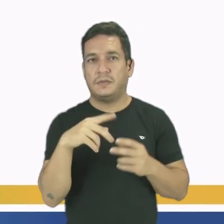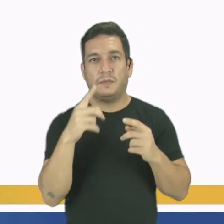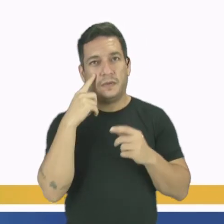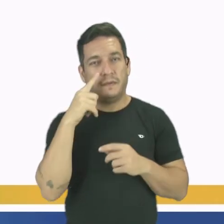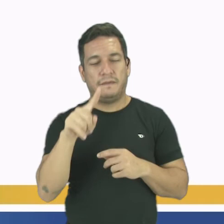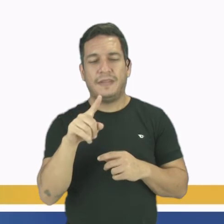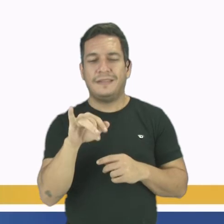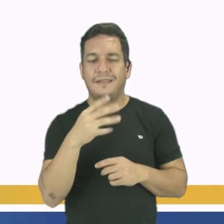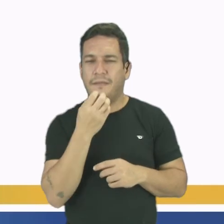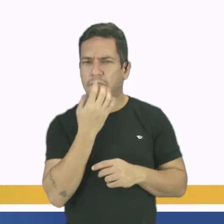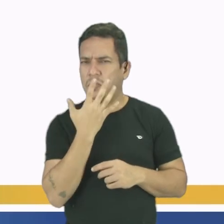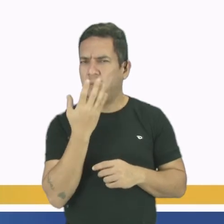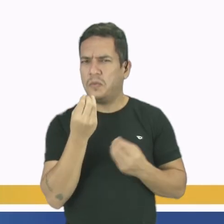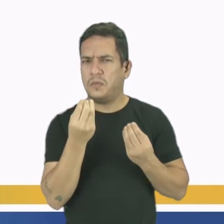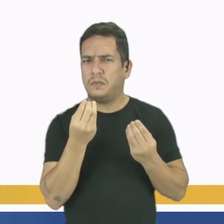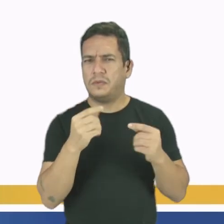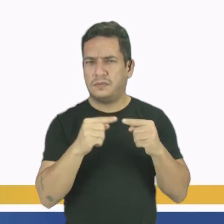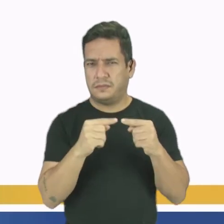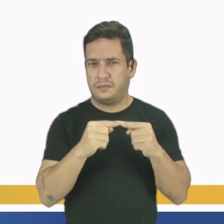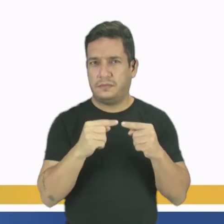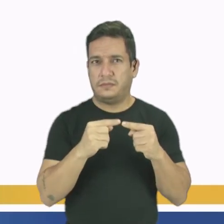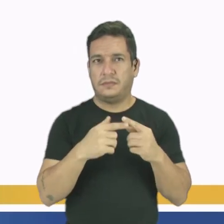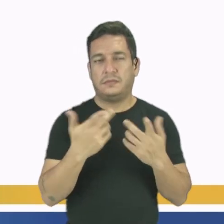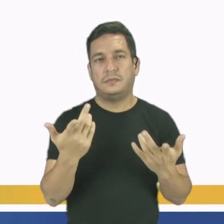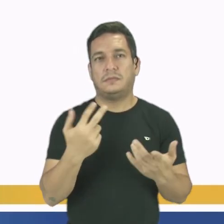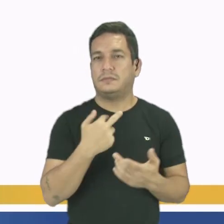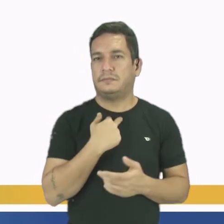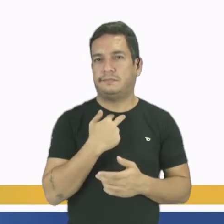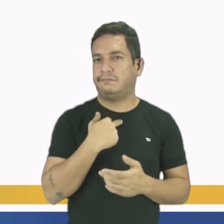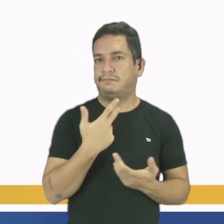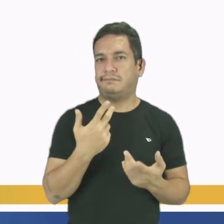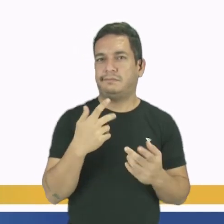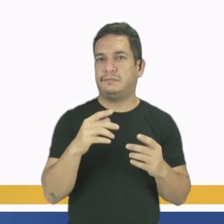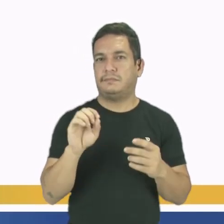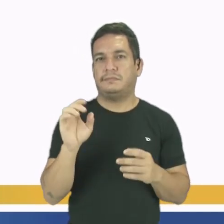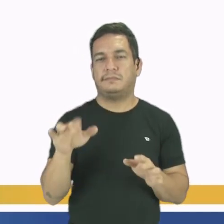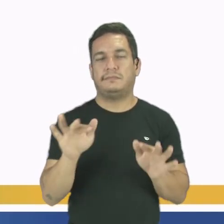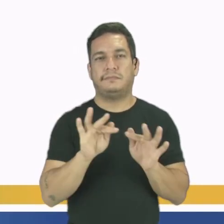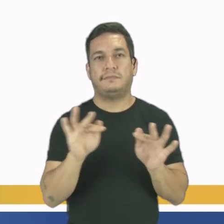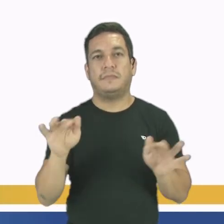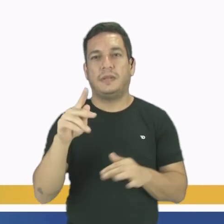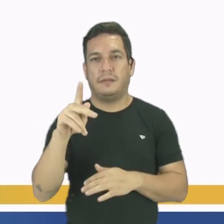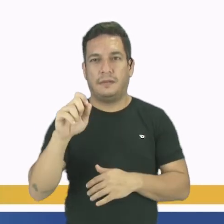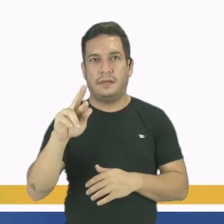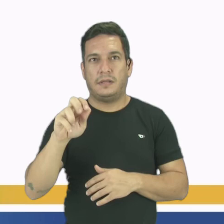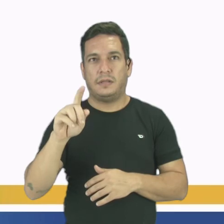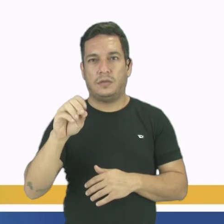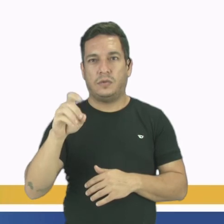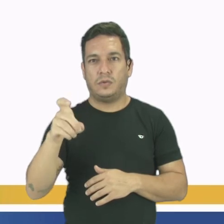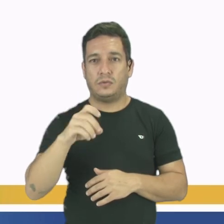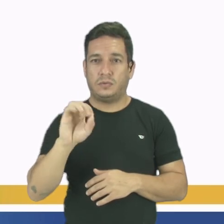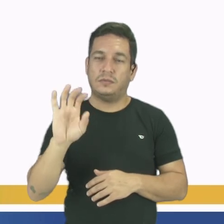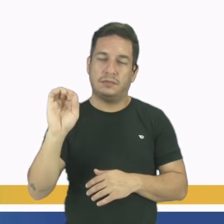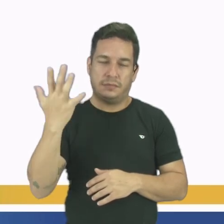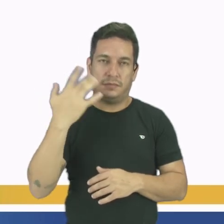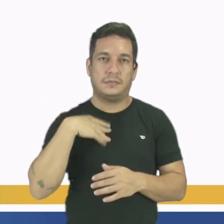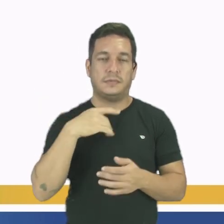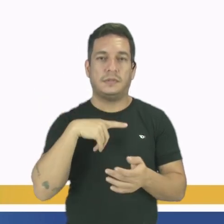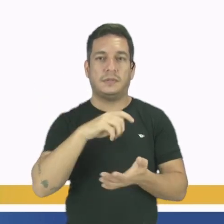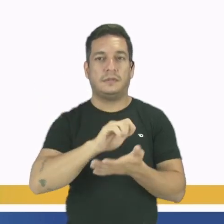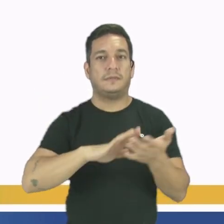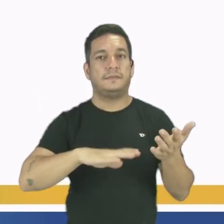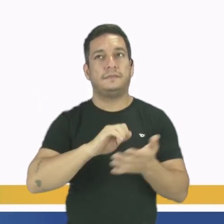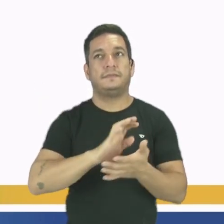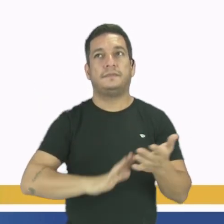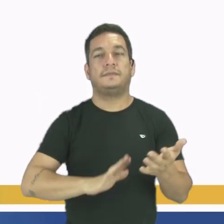isso é bom, entendeu? Se ela está cega, ela não pode ver. E aí ocorre um paradoxo. E aí a gente tem os exercícios